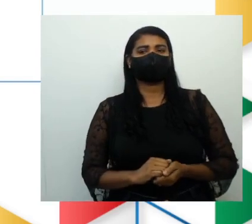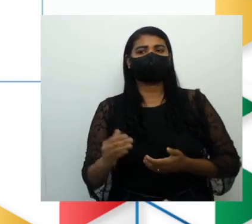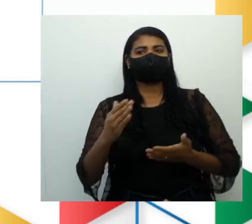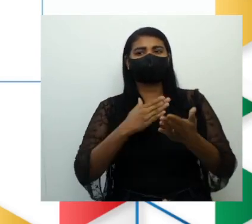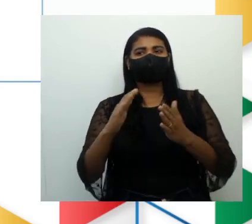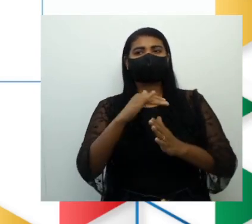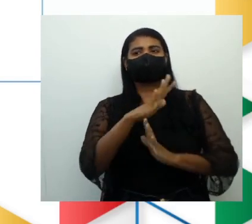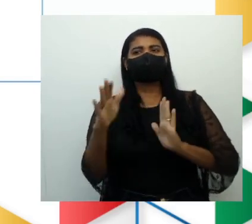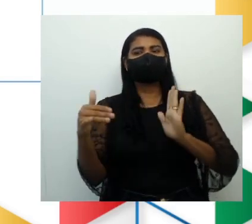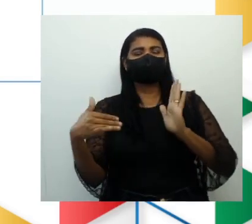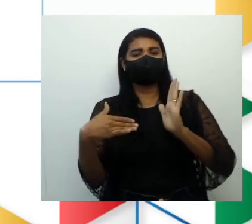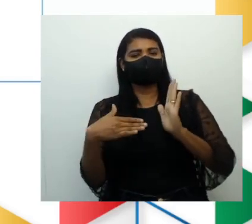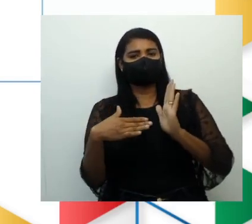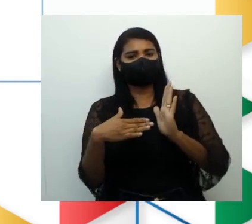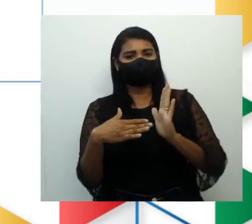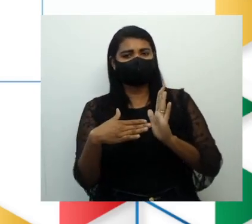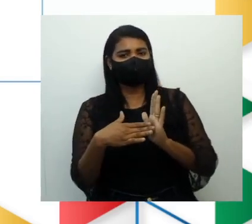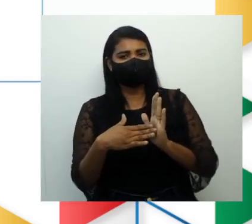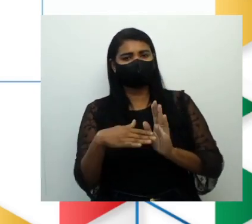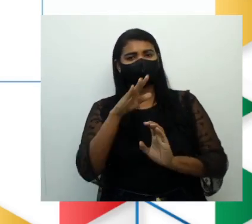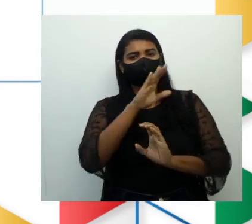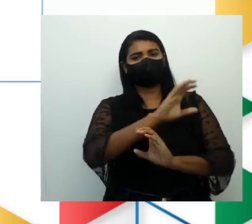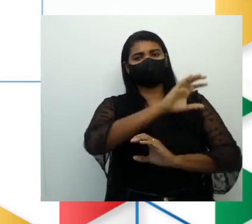foi... O território brasileiro, ele teve